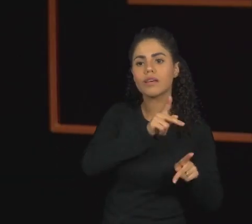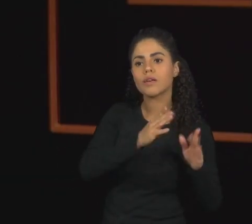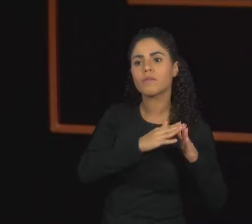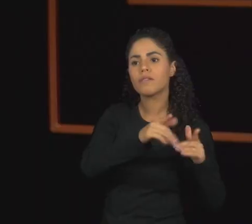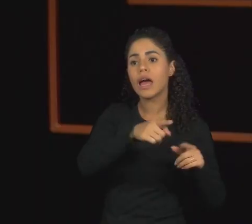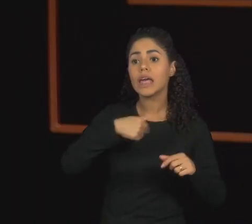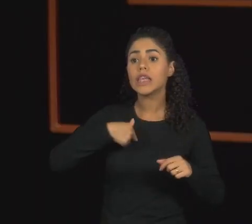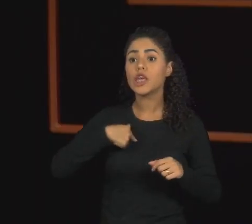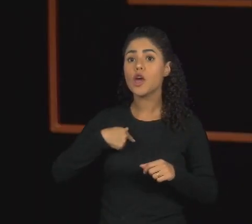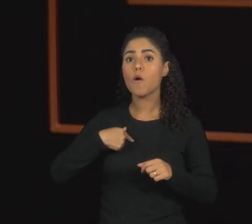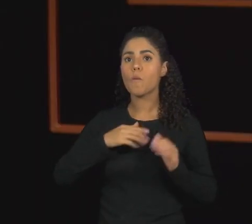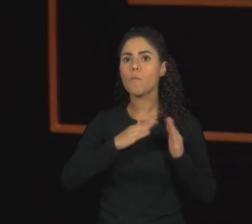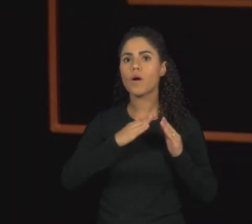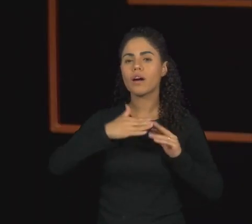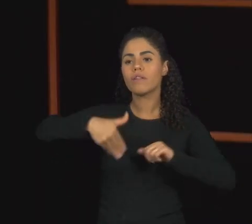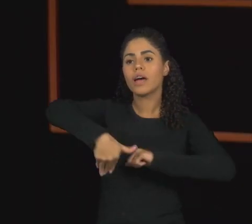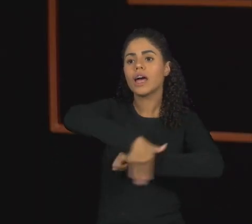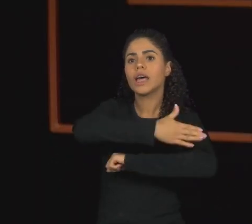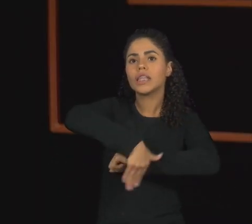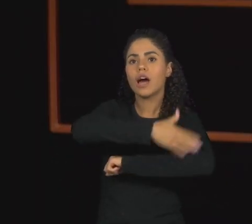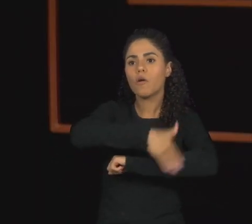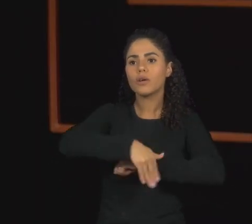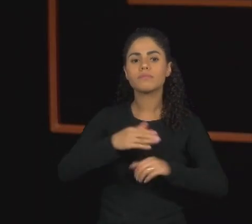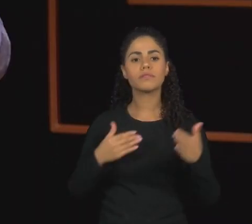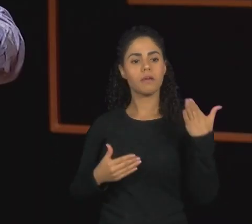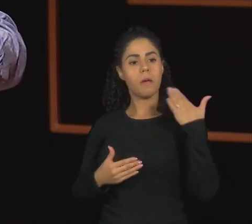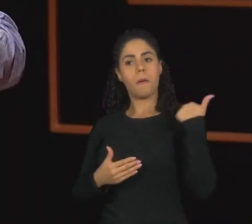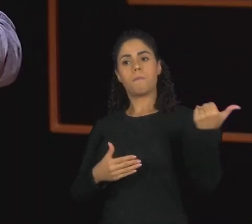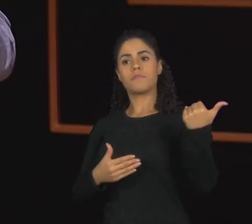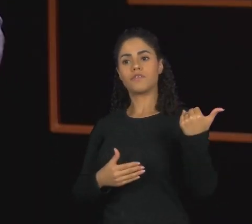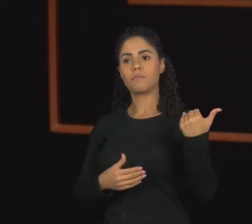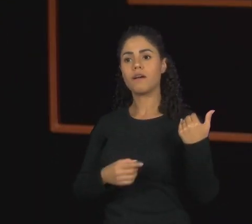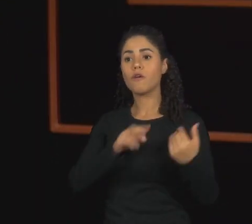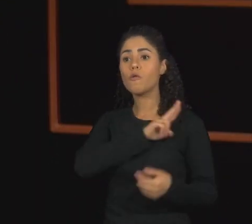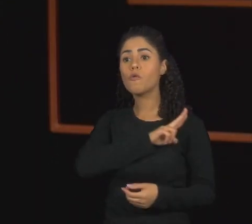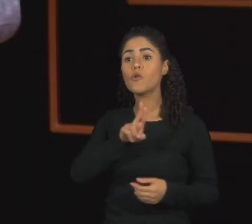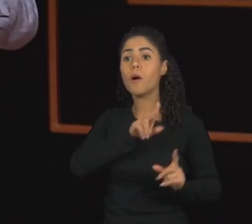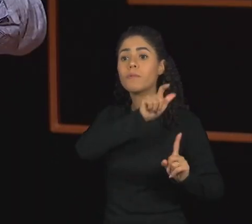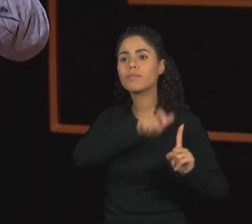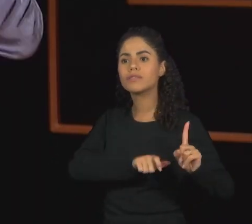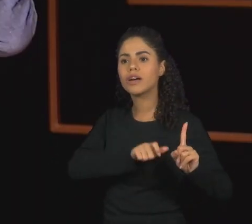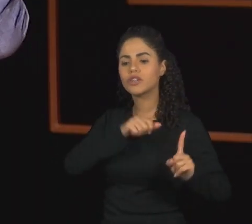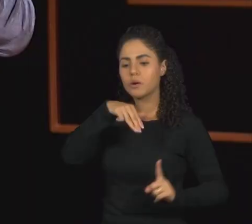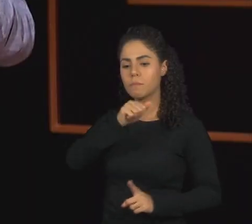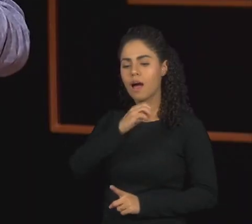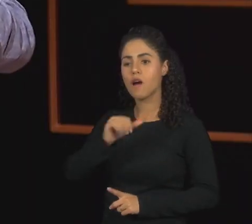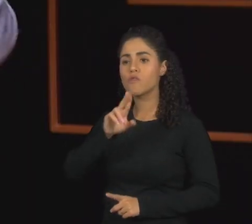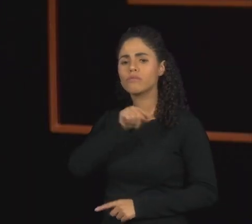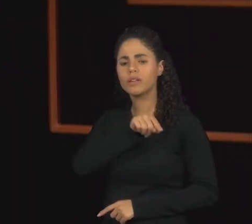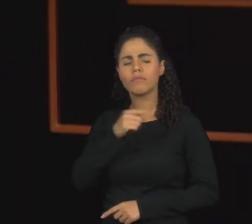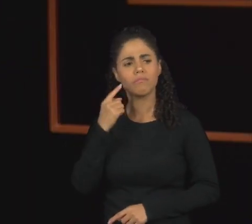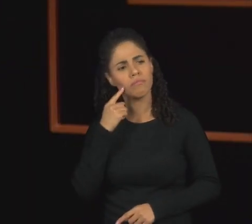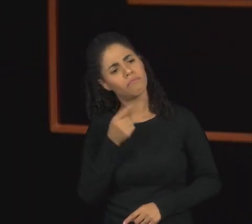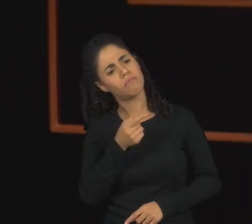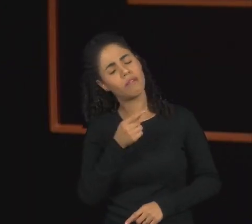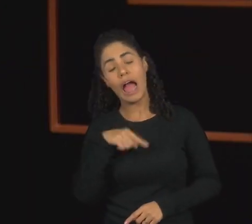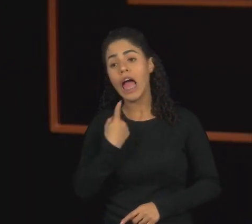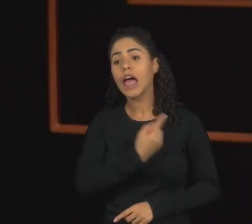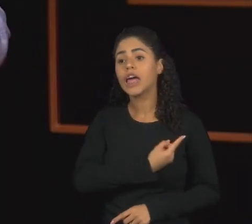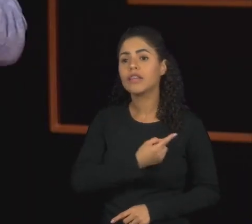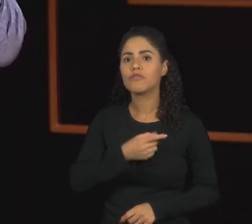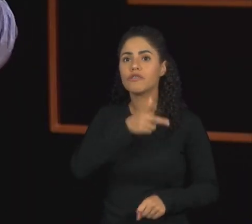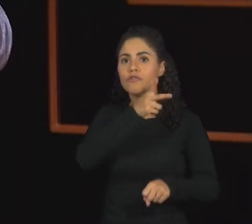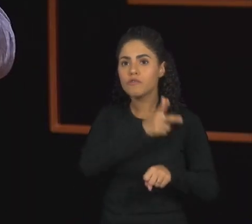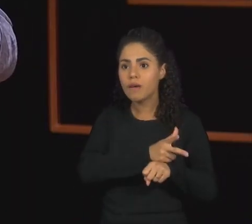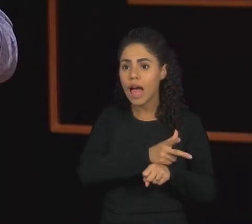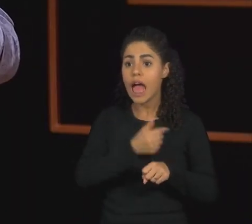rua e eles me chamavam pelo nome do personagem, que era Macu. Então, muitas vezes, quando a gente foi filmar,